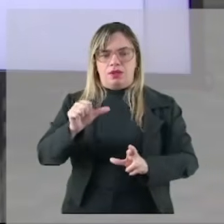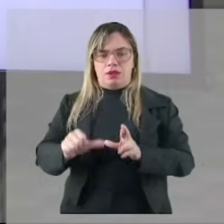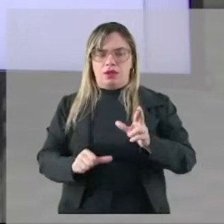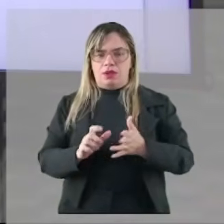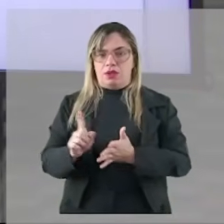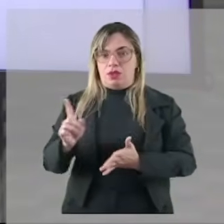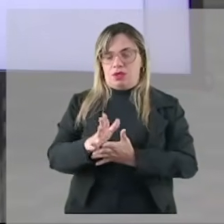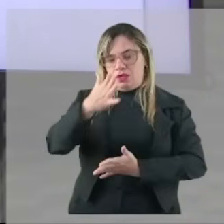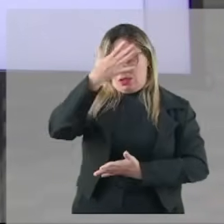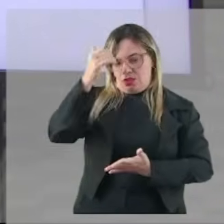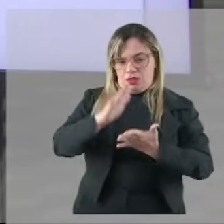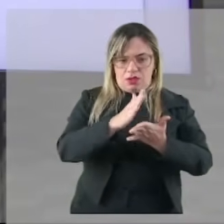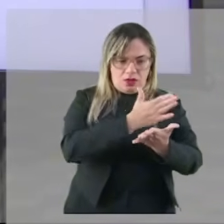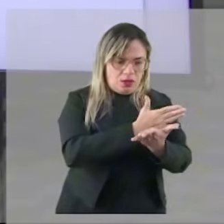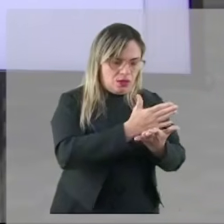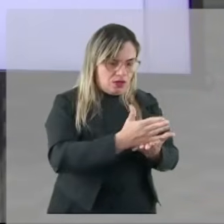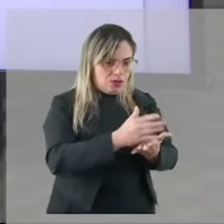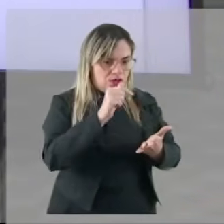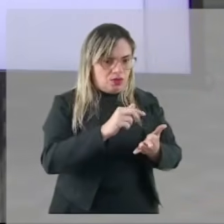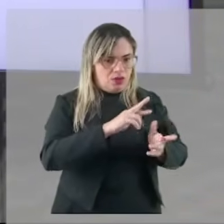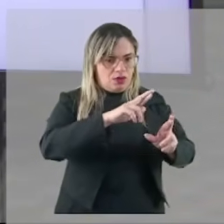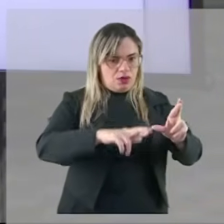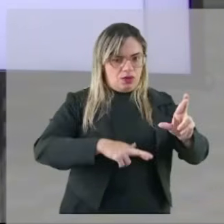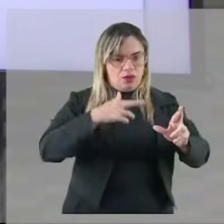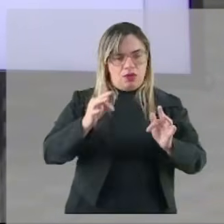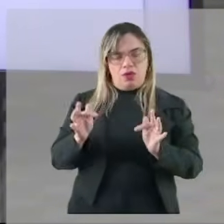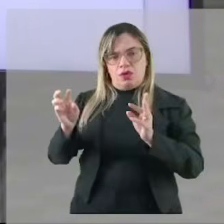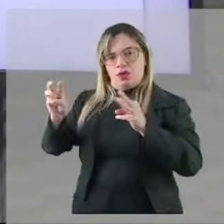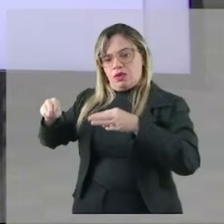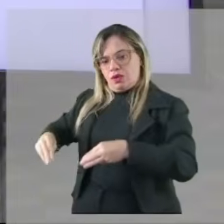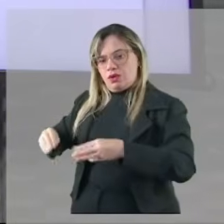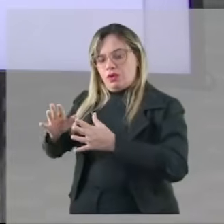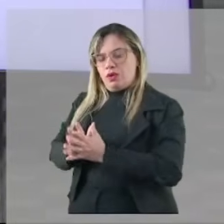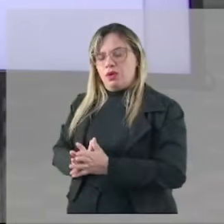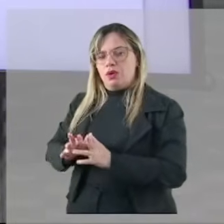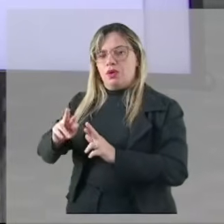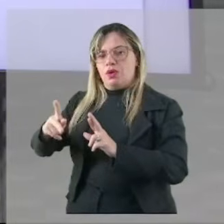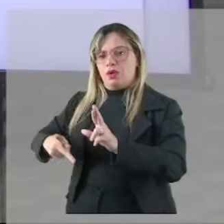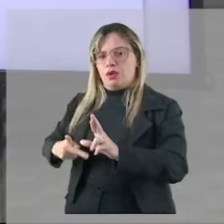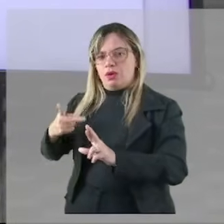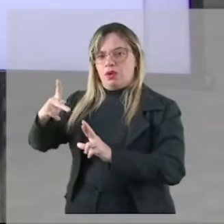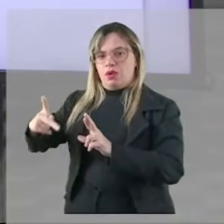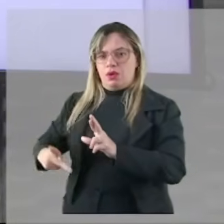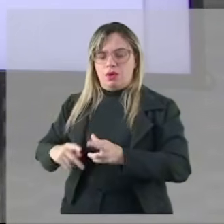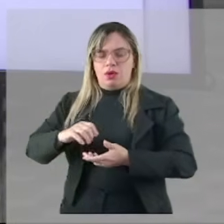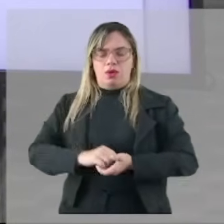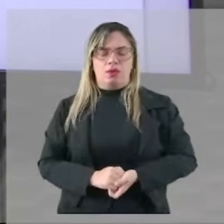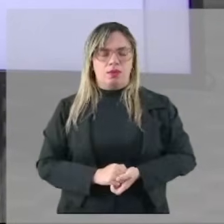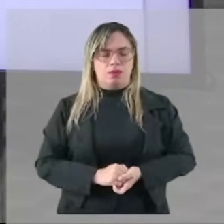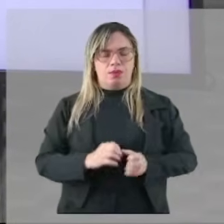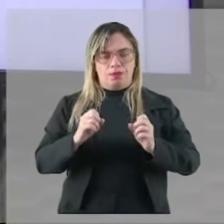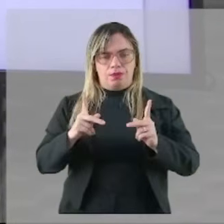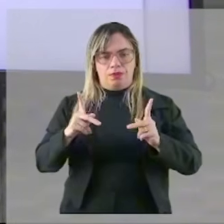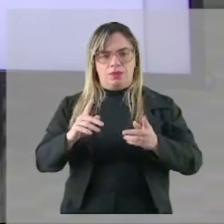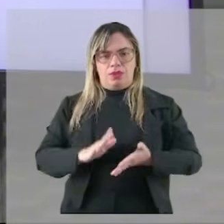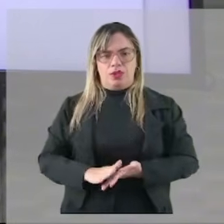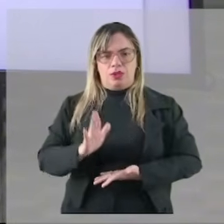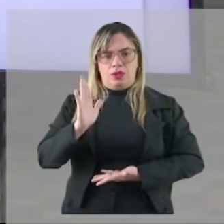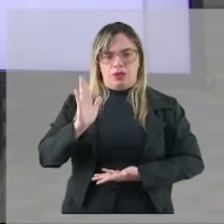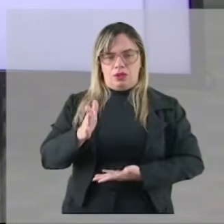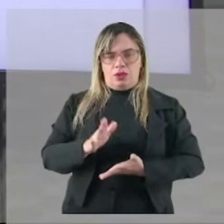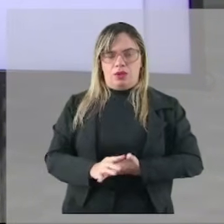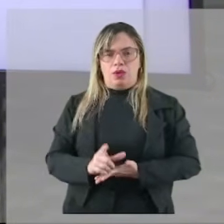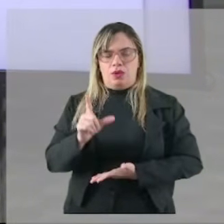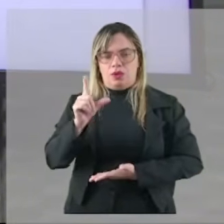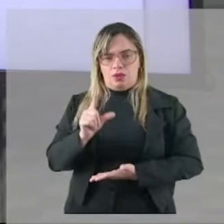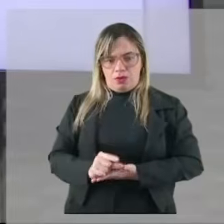reação química se inicia com os nossos reagentes e finaliza aqui com os nossos produtos, tá bom? Então, tu já viu um pouco de